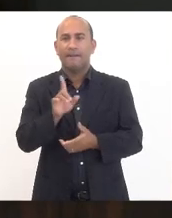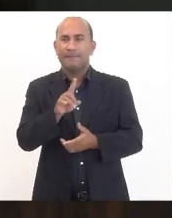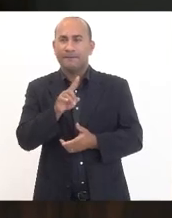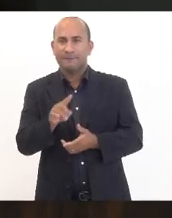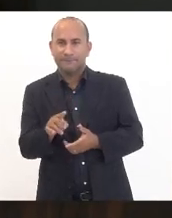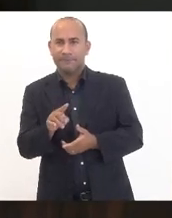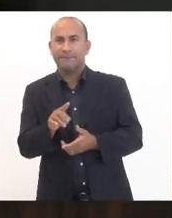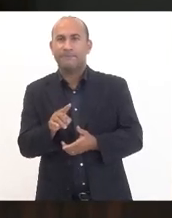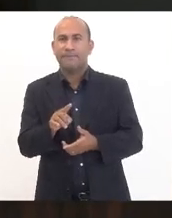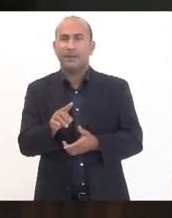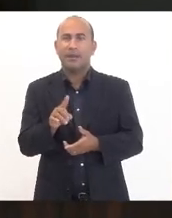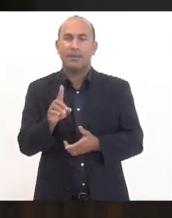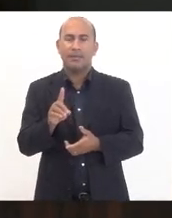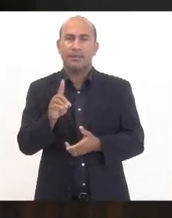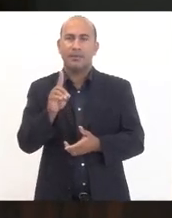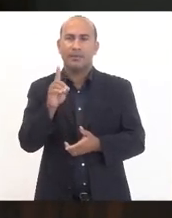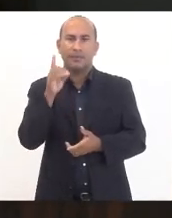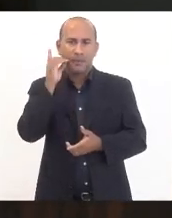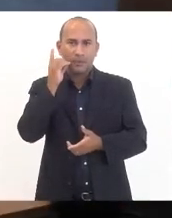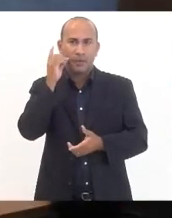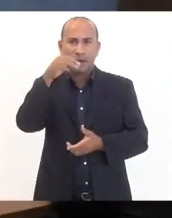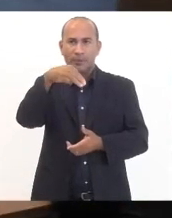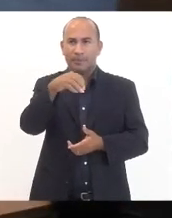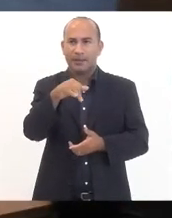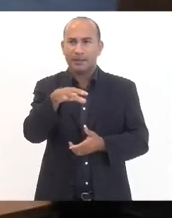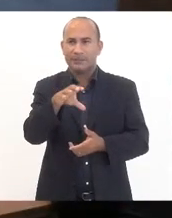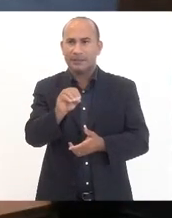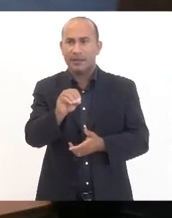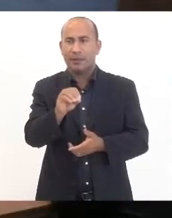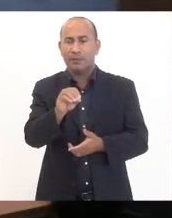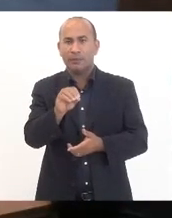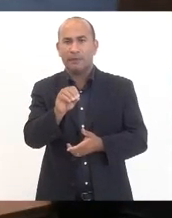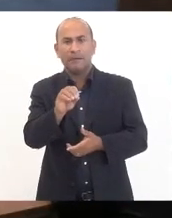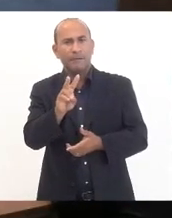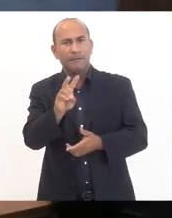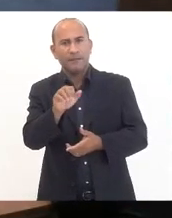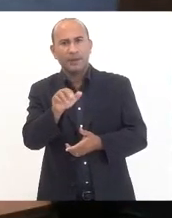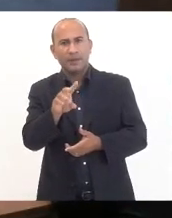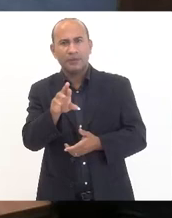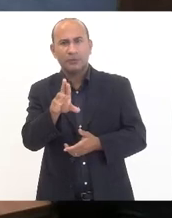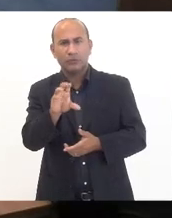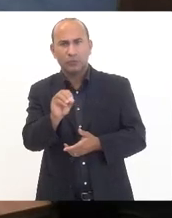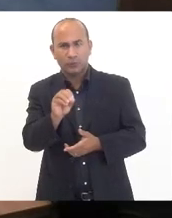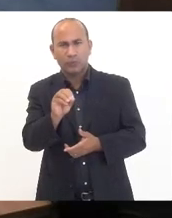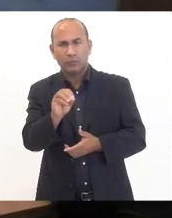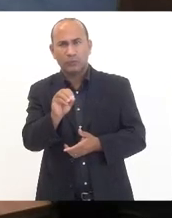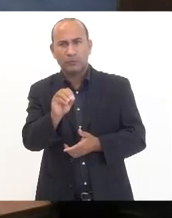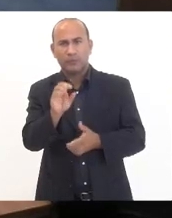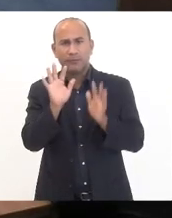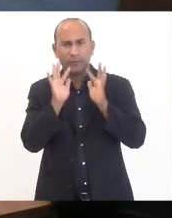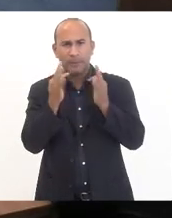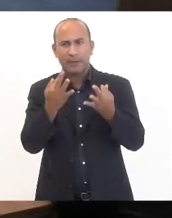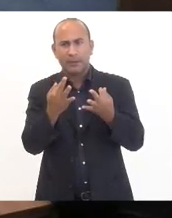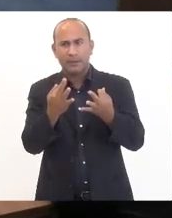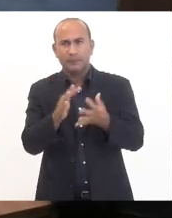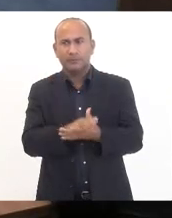Dino. Deputado Marcelo Dino, deputado Vandro Família, deputado Vandro Família,